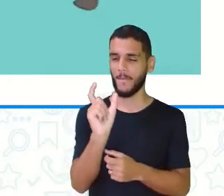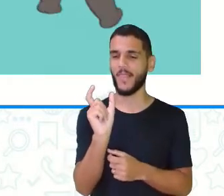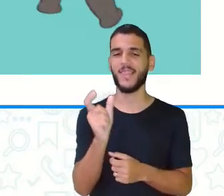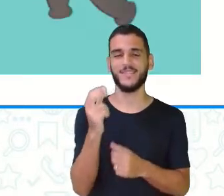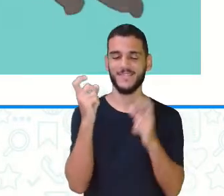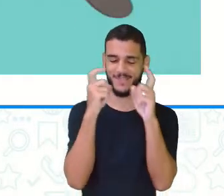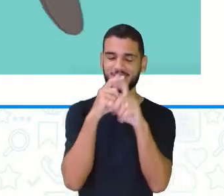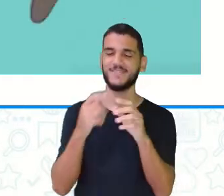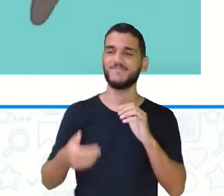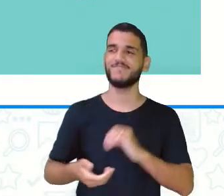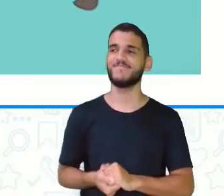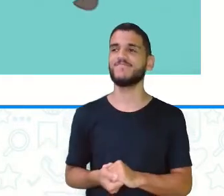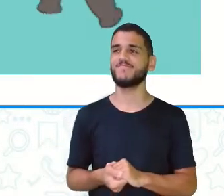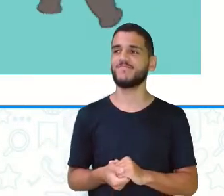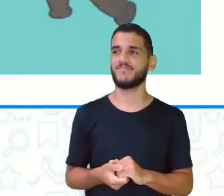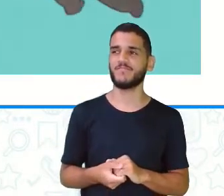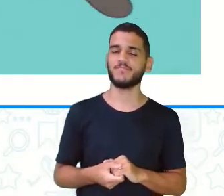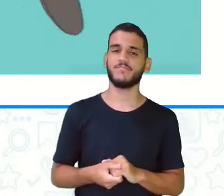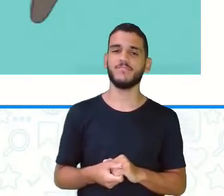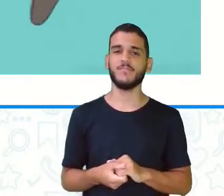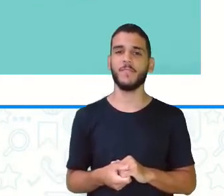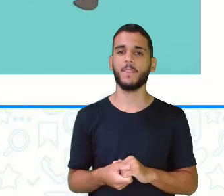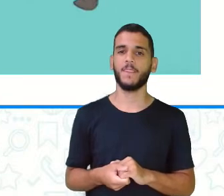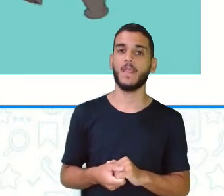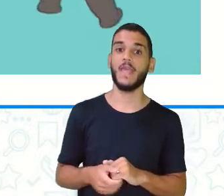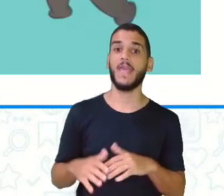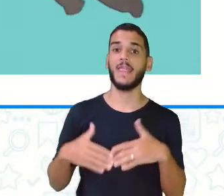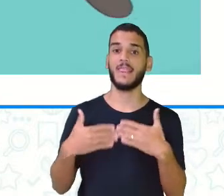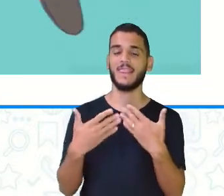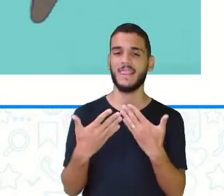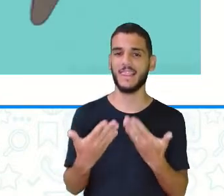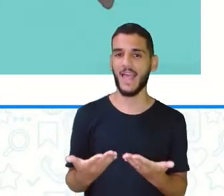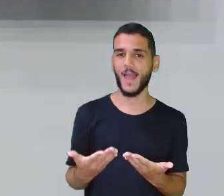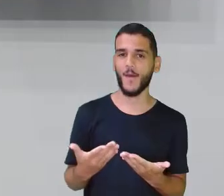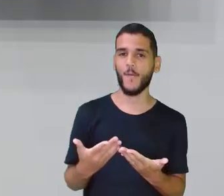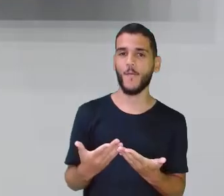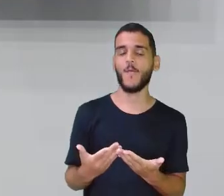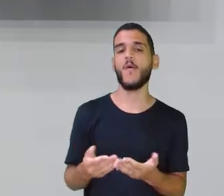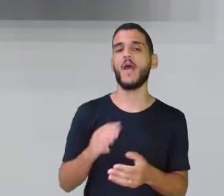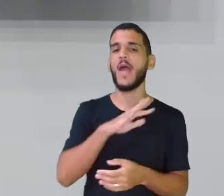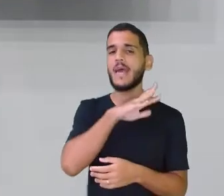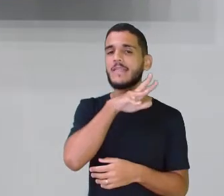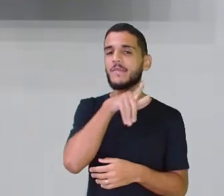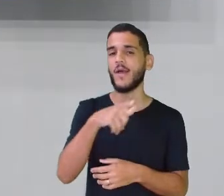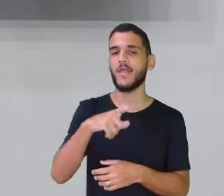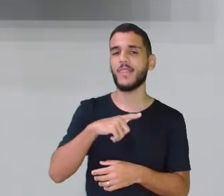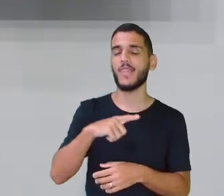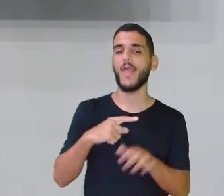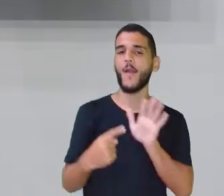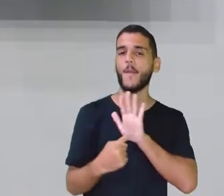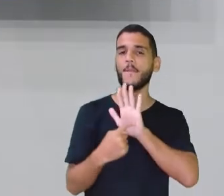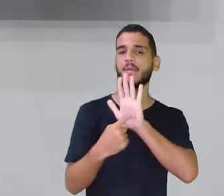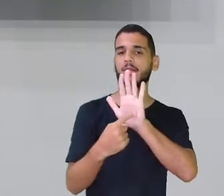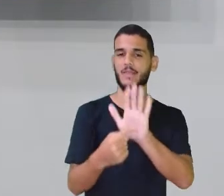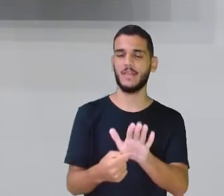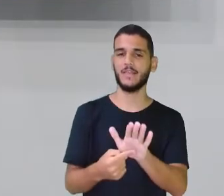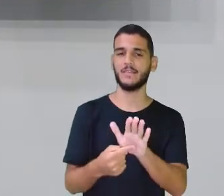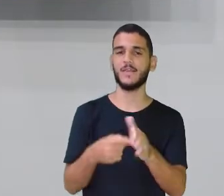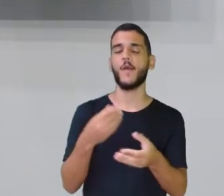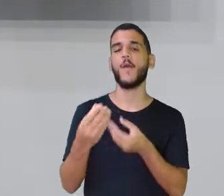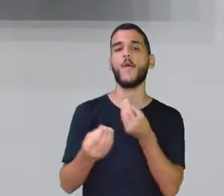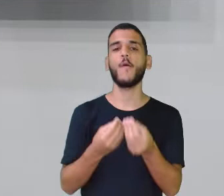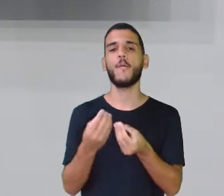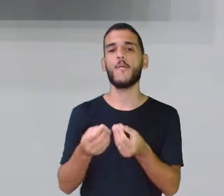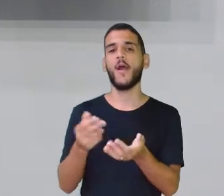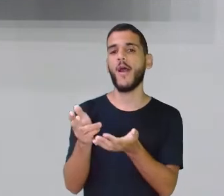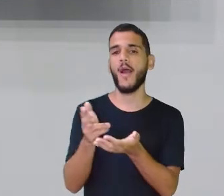olha só, esse polvo tem esse nome polvo Dumbo em homenagem ao desenho Dumbo da Walt